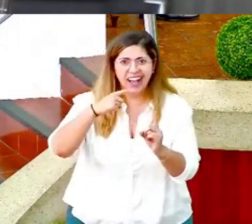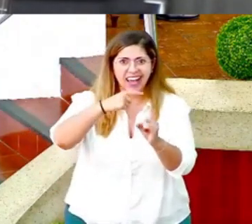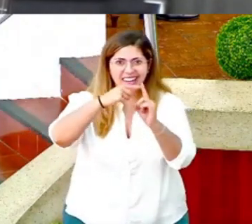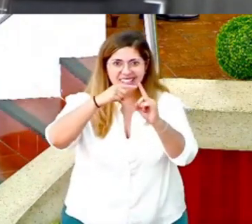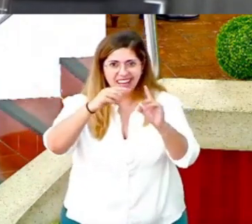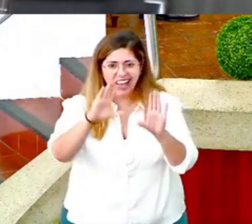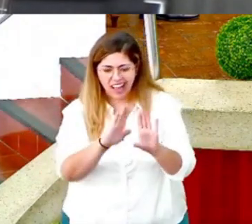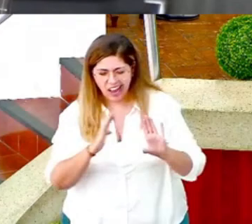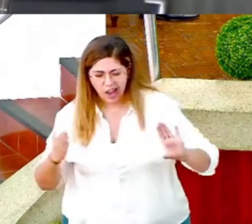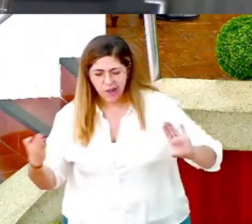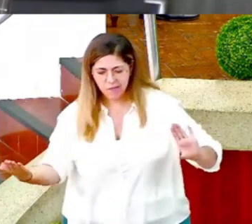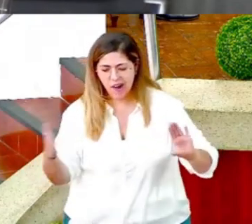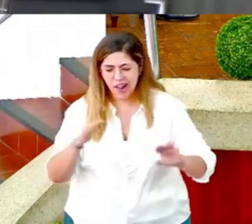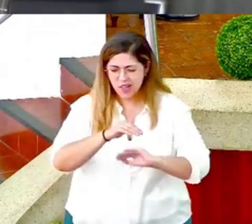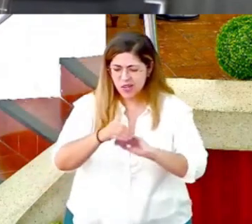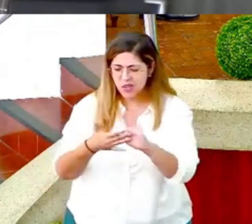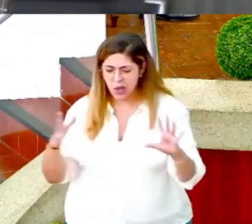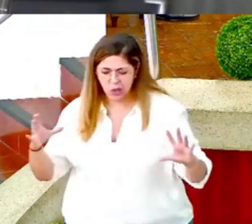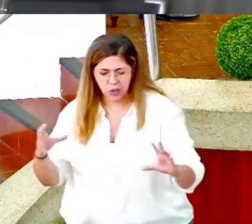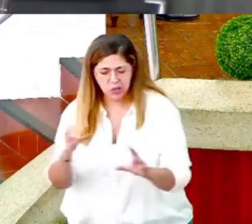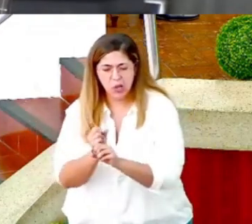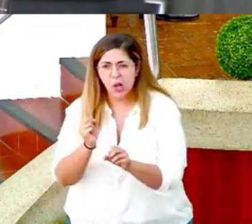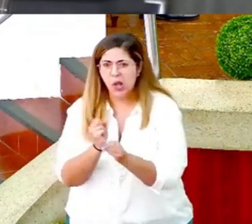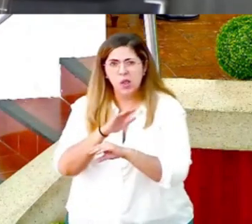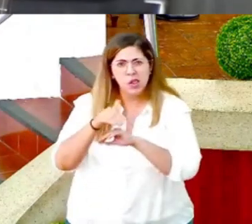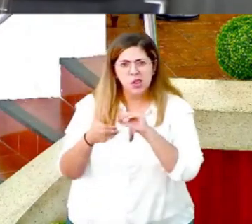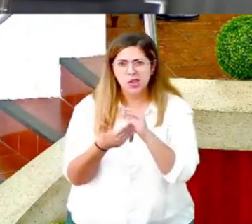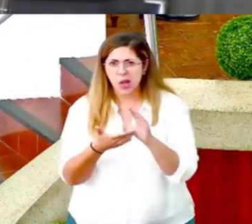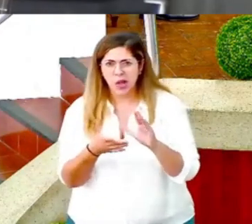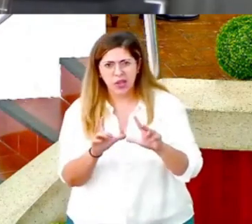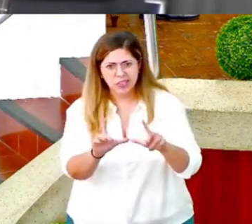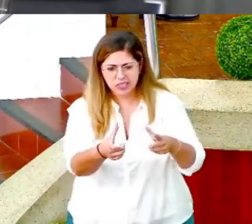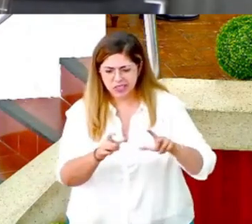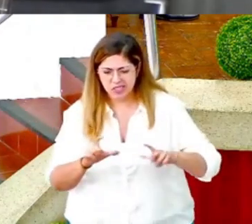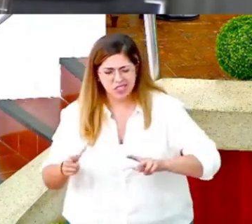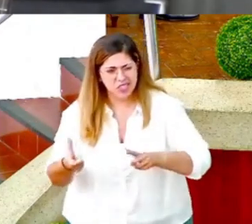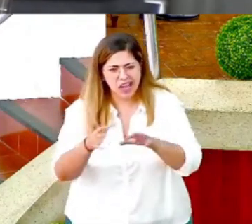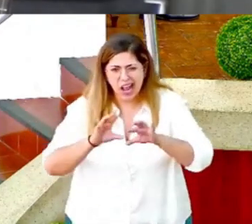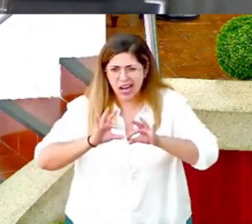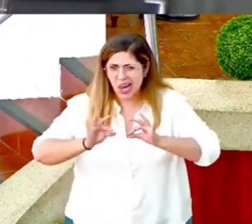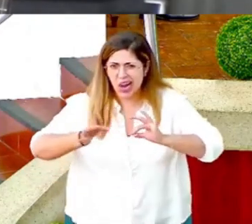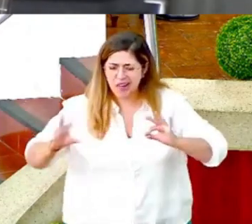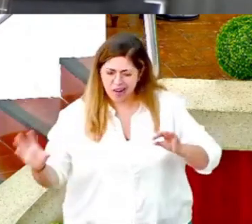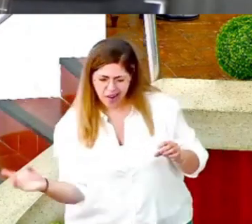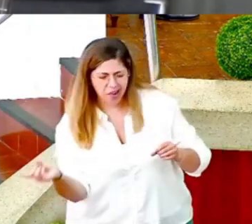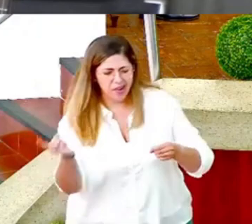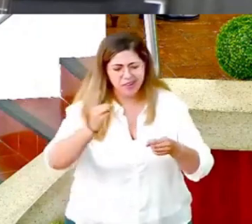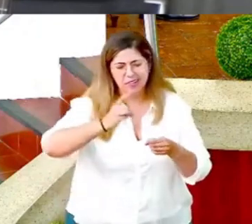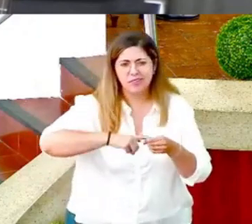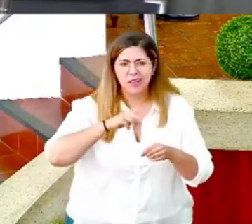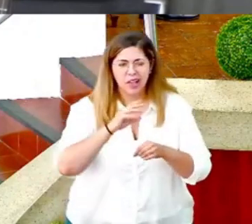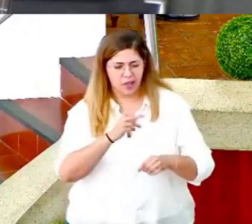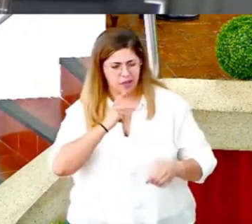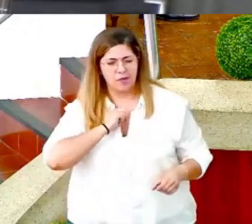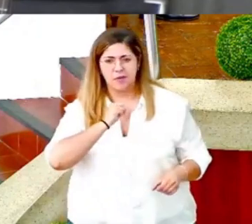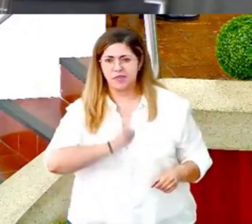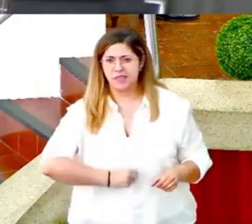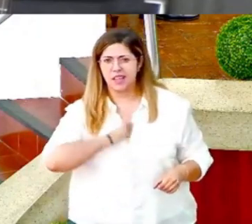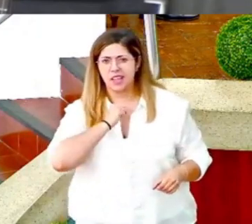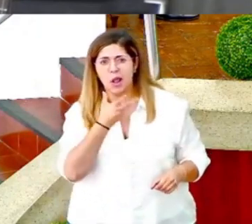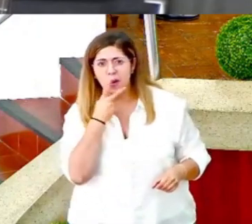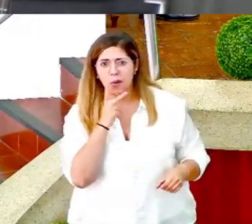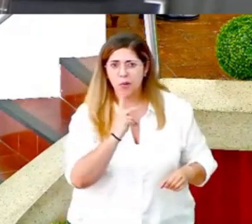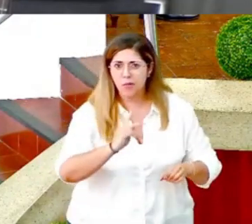Senhor, e com ele todos os homens de Judá, todos os moradores de Jerusalém, os sacerdotes, os profetas e todo o povo,